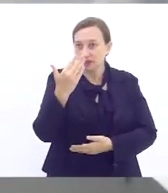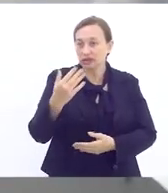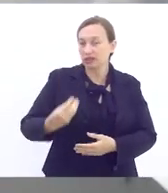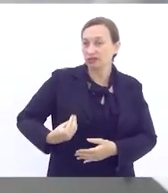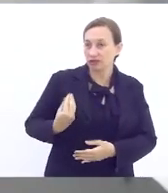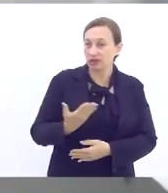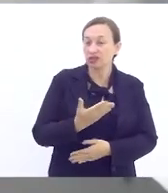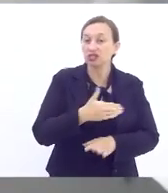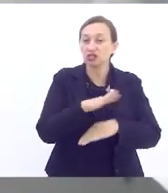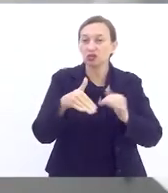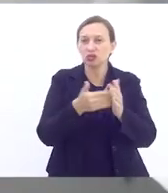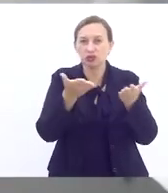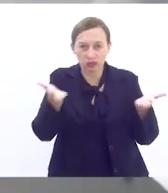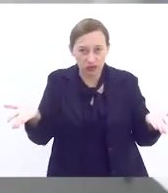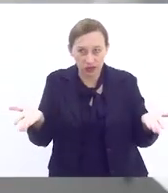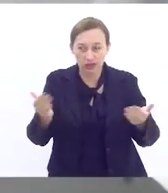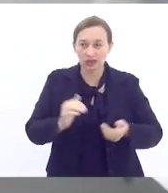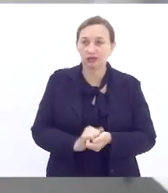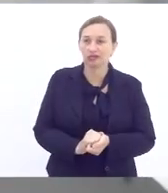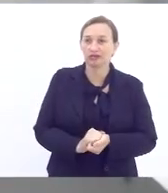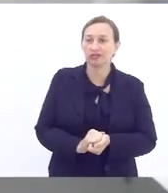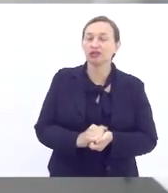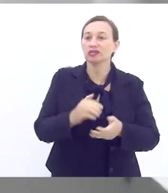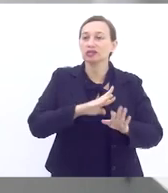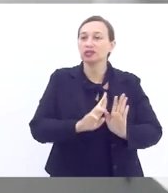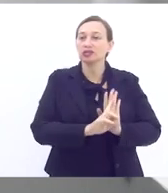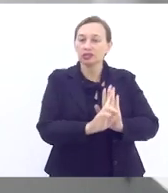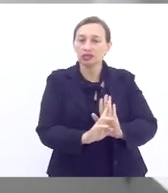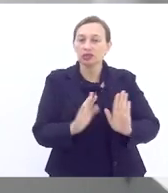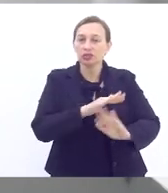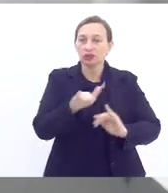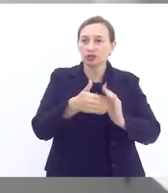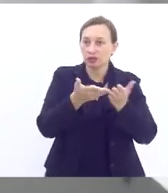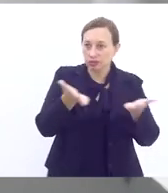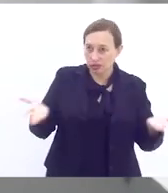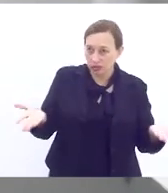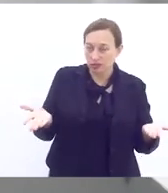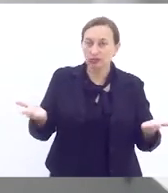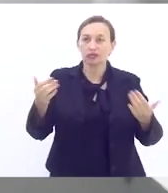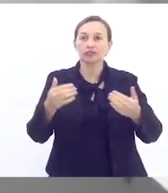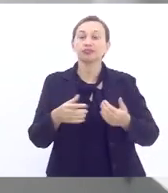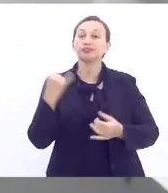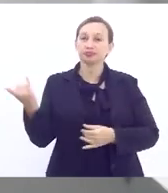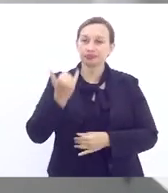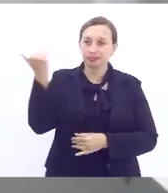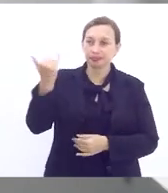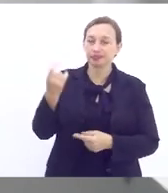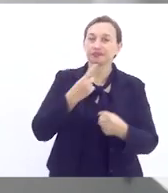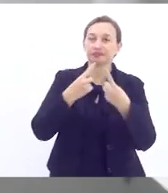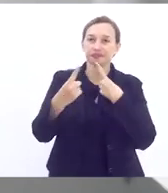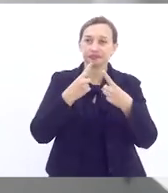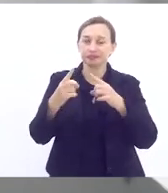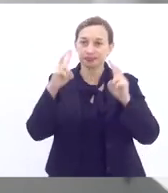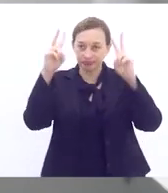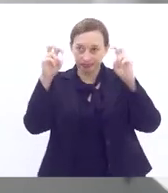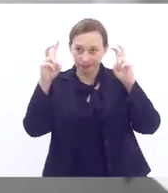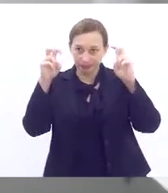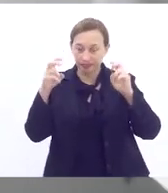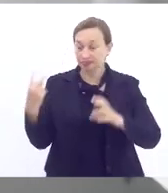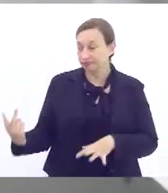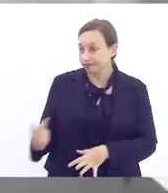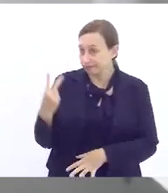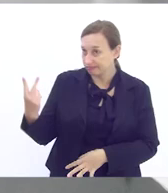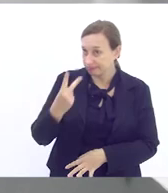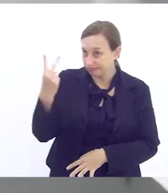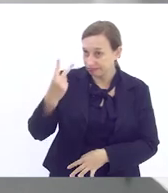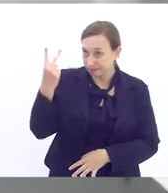a presença de todos e todos de tantas representações é classistas aqui importante no debate desse tema que é a